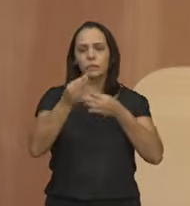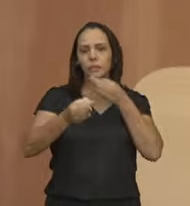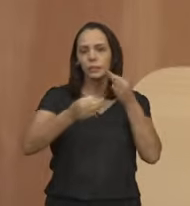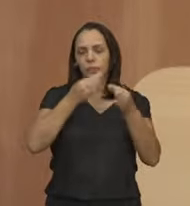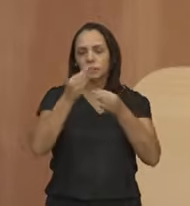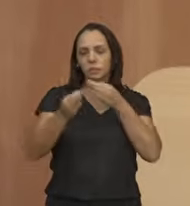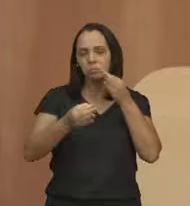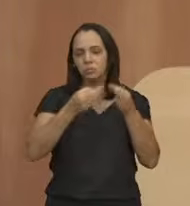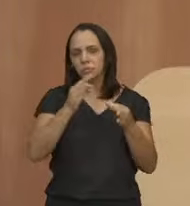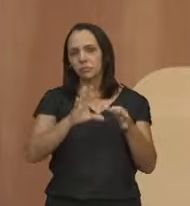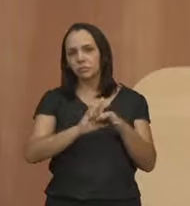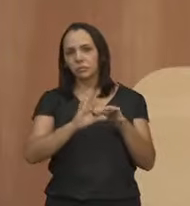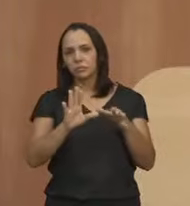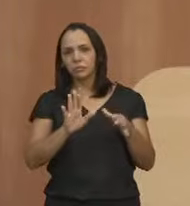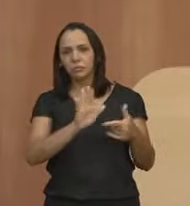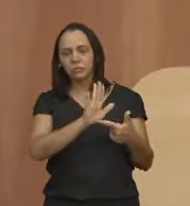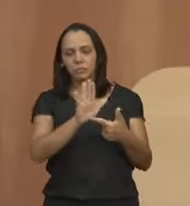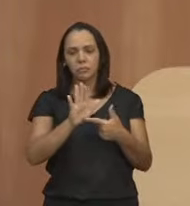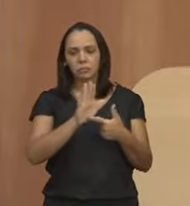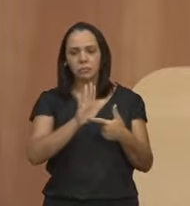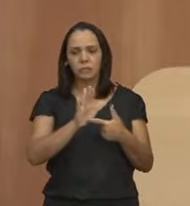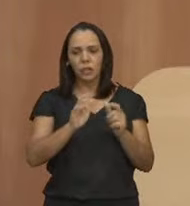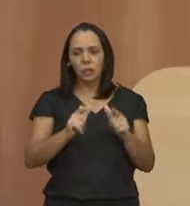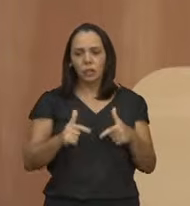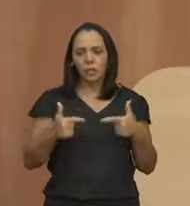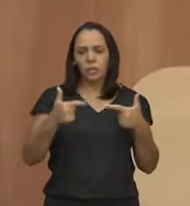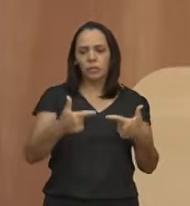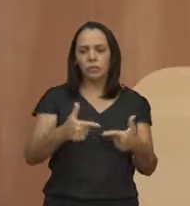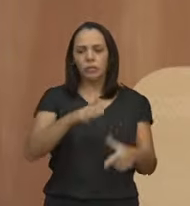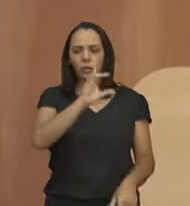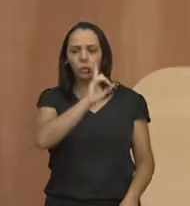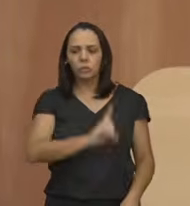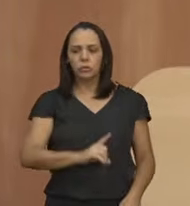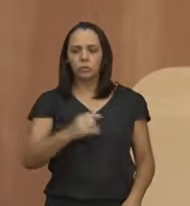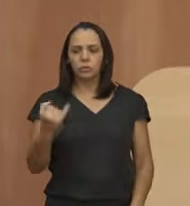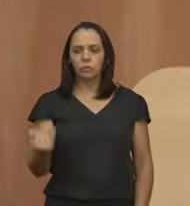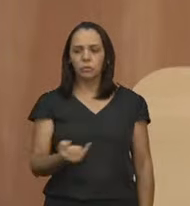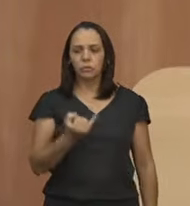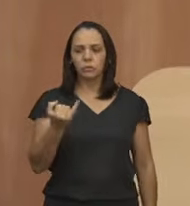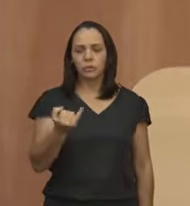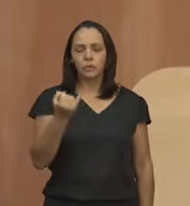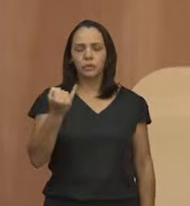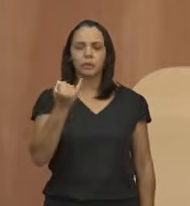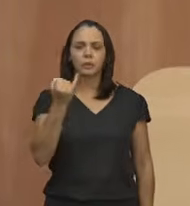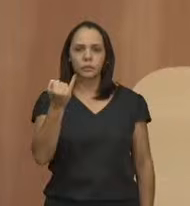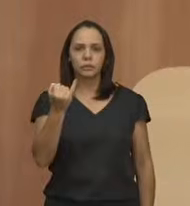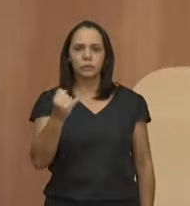liberdade de expressão como um direito fundamental aí da nossa República.